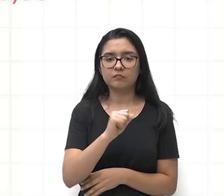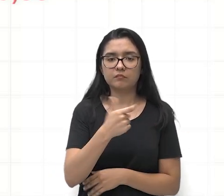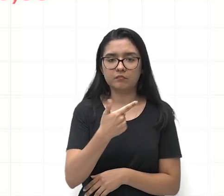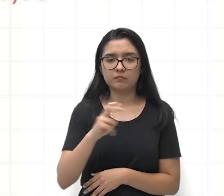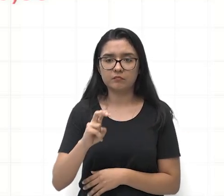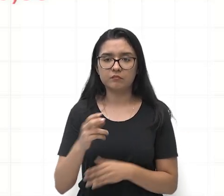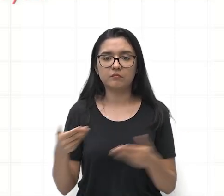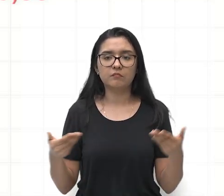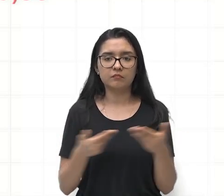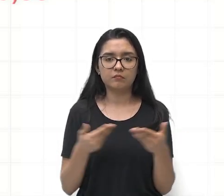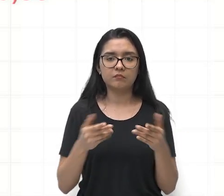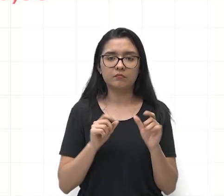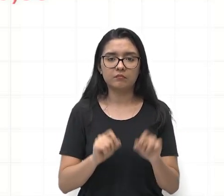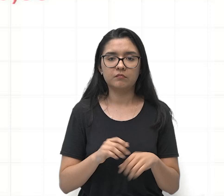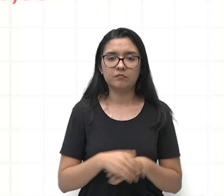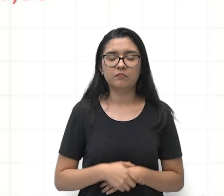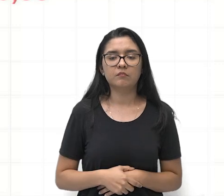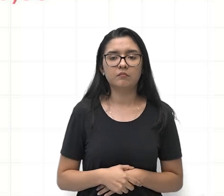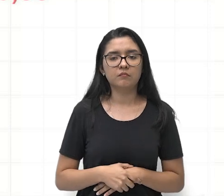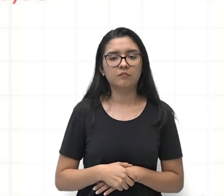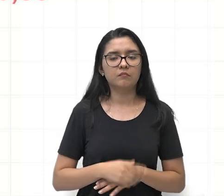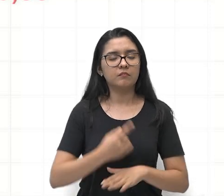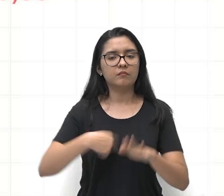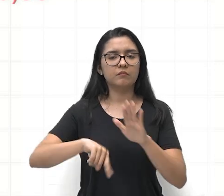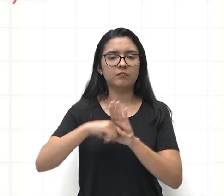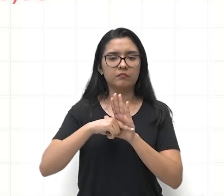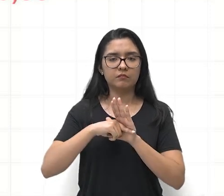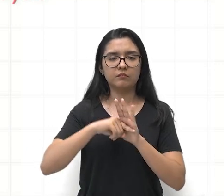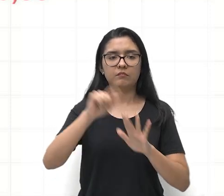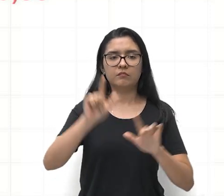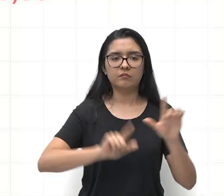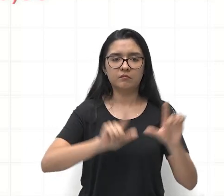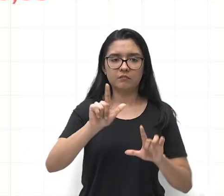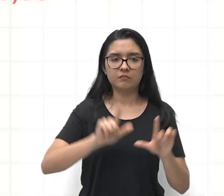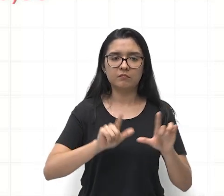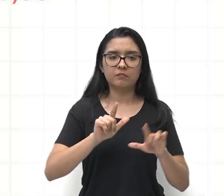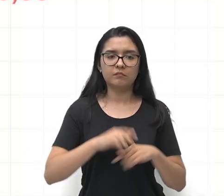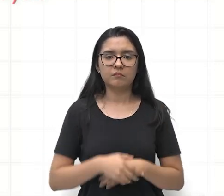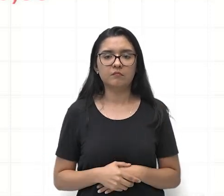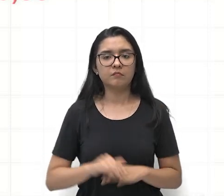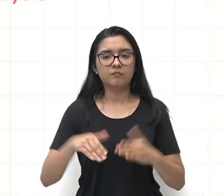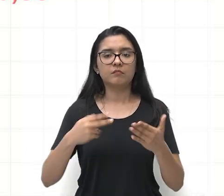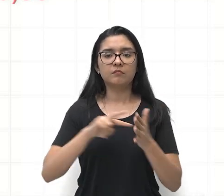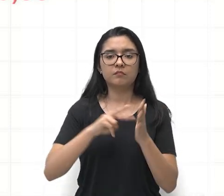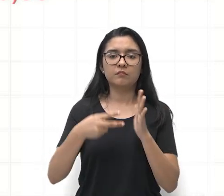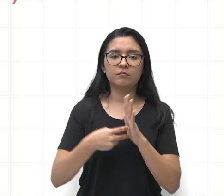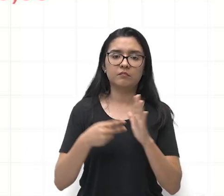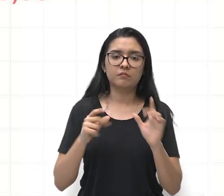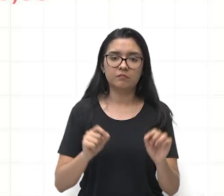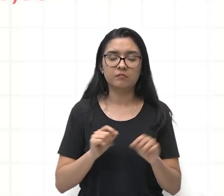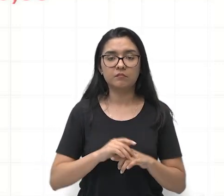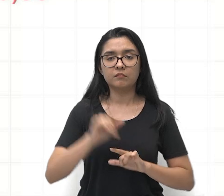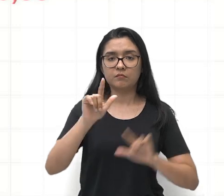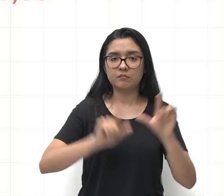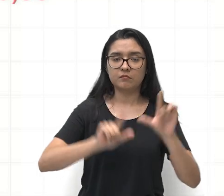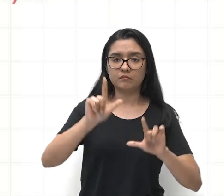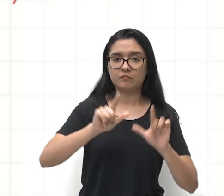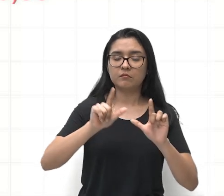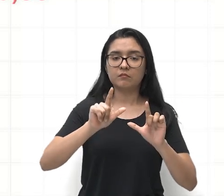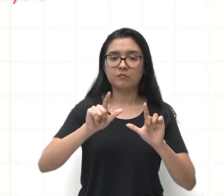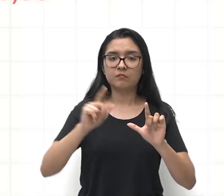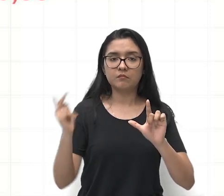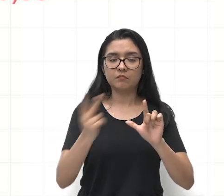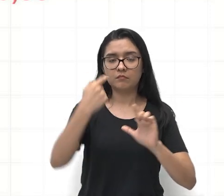subtrairmos, né, o valor do desconto do preço original. Ou seja, o valor do televisor com